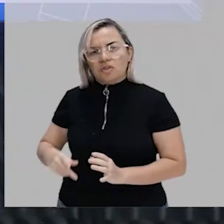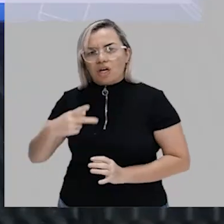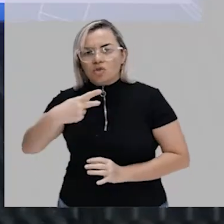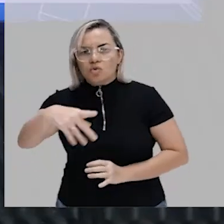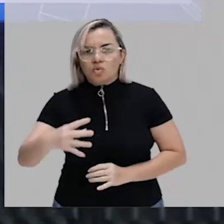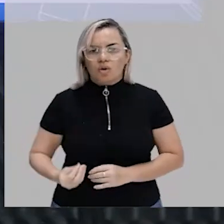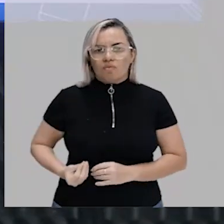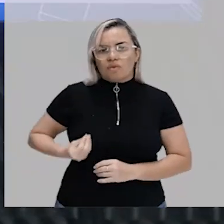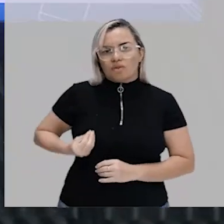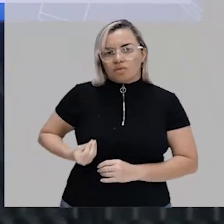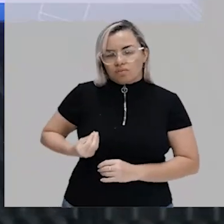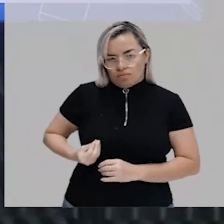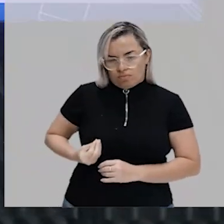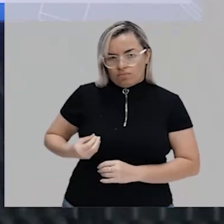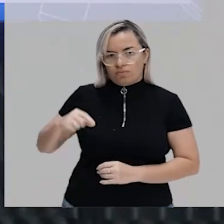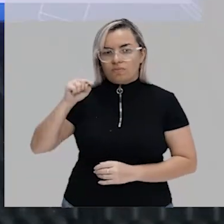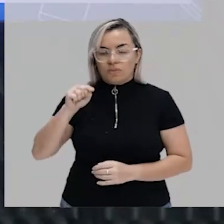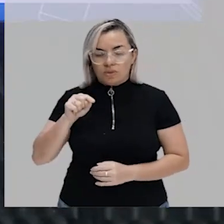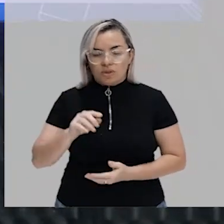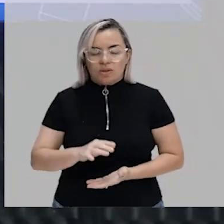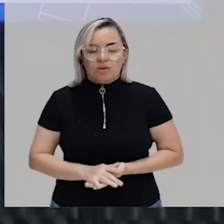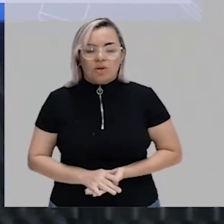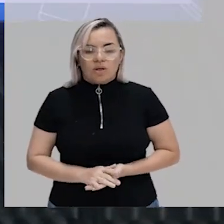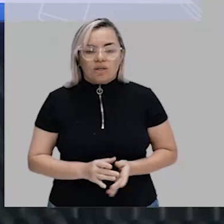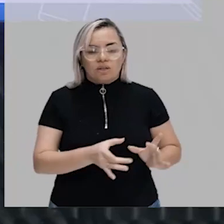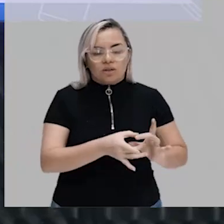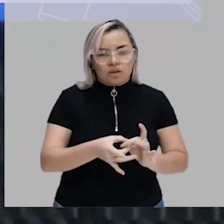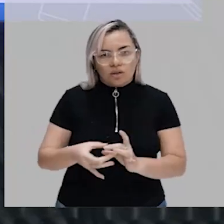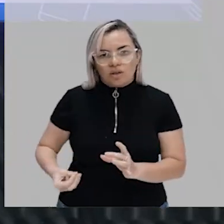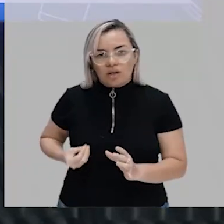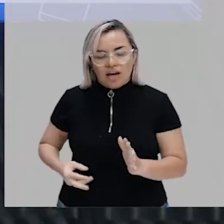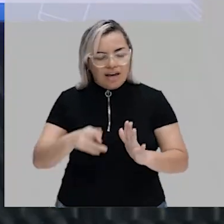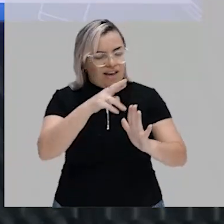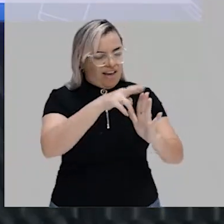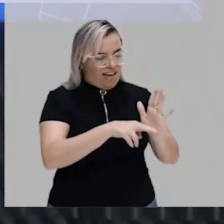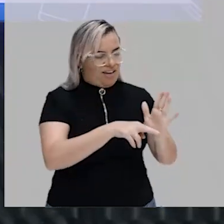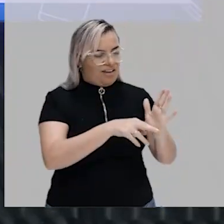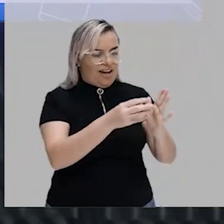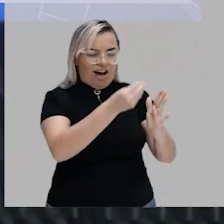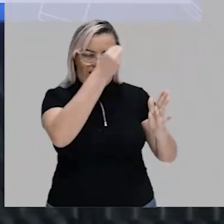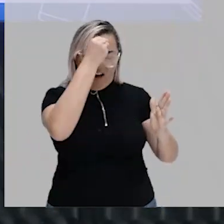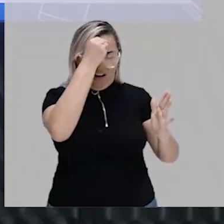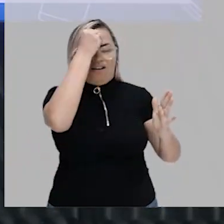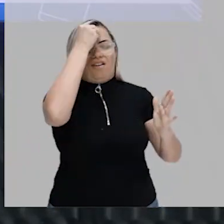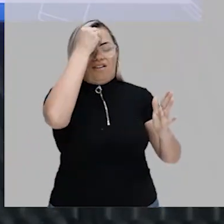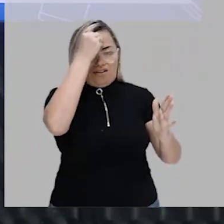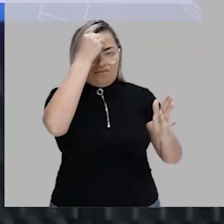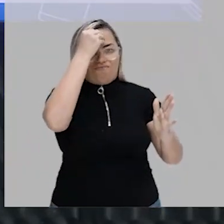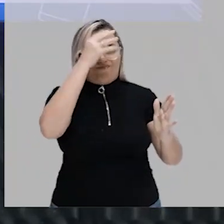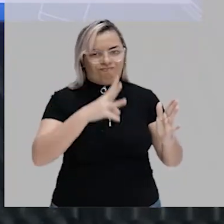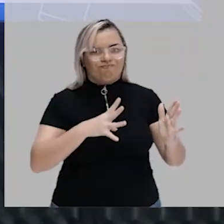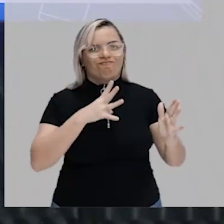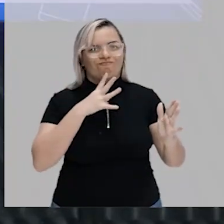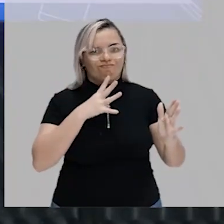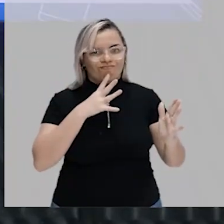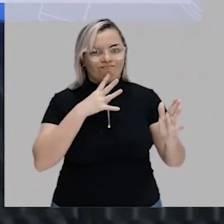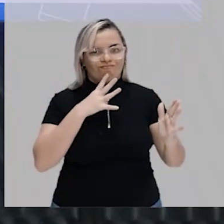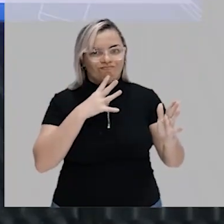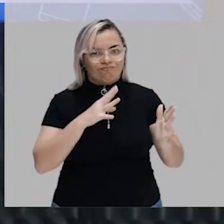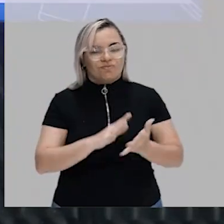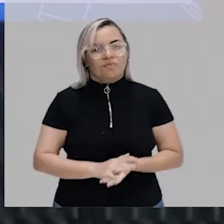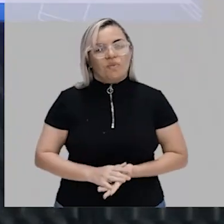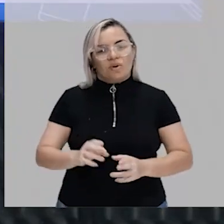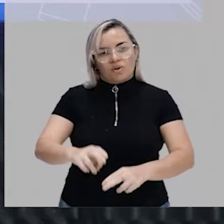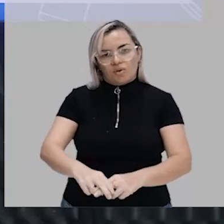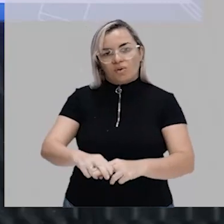acontece, e essa situação é tomada como regra geral. Então, provavelmente, esse ditado